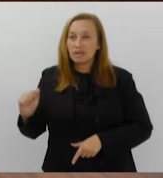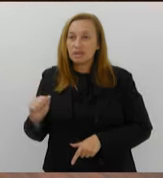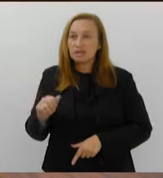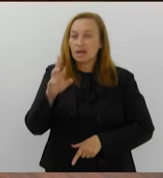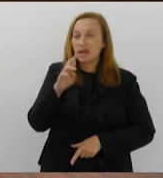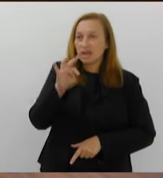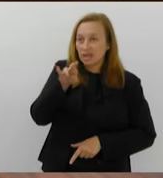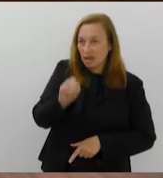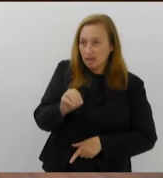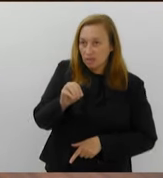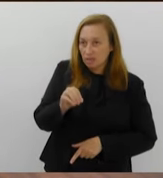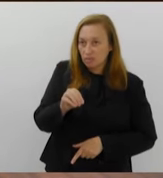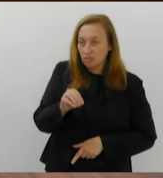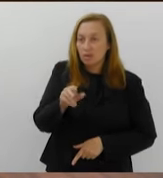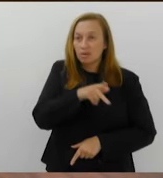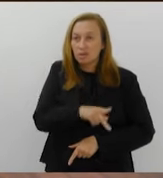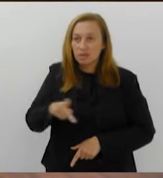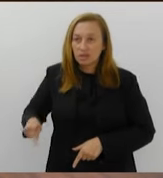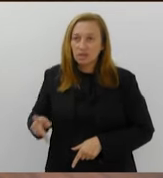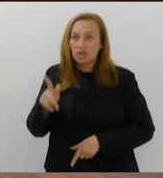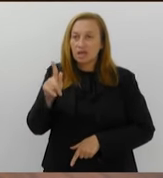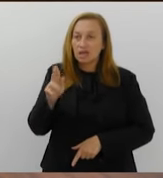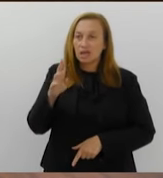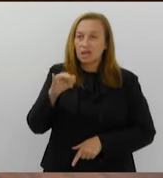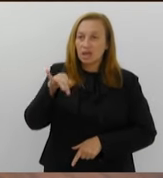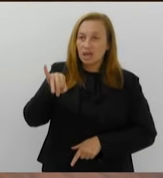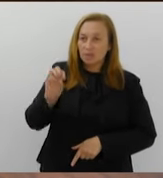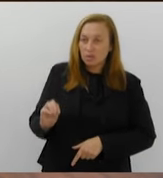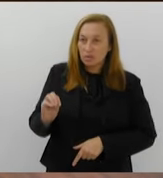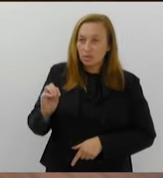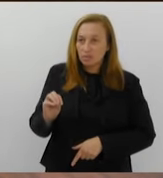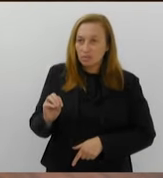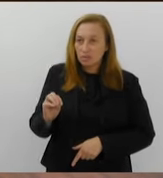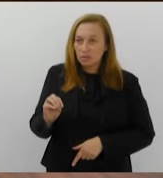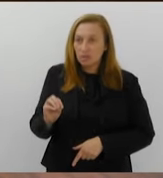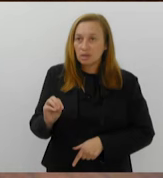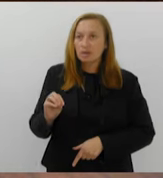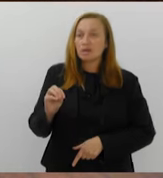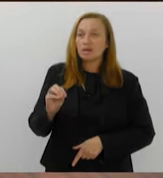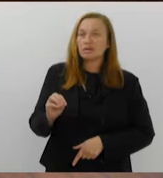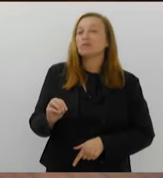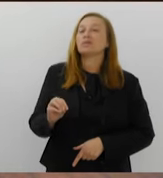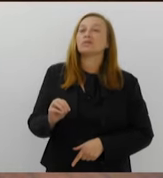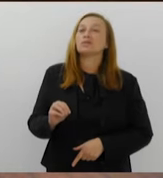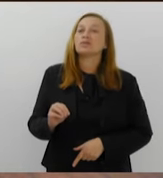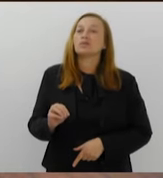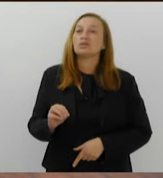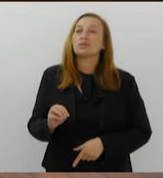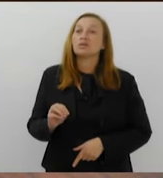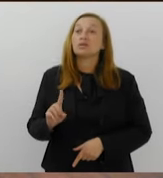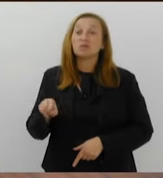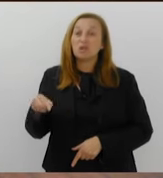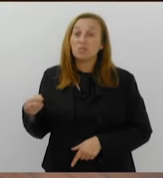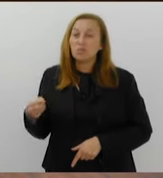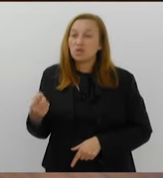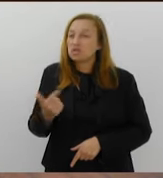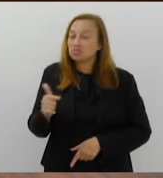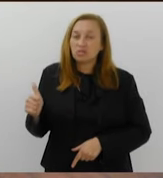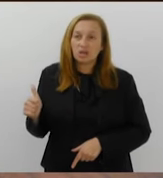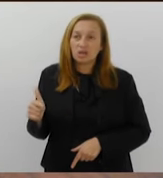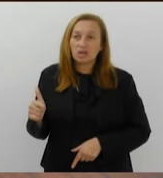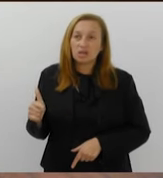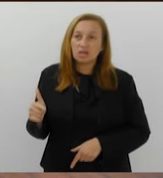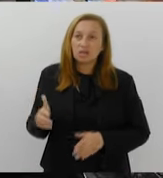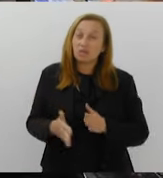Marins Thor, presidente do Grêmio Recreativo Escola de Samba Paraíso do Tuiuti. Ponto. O que vem depois não existe. Está duplicado.